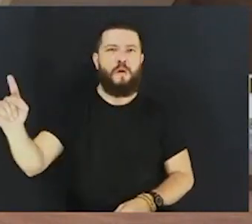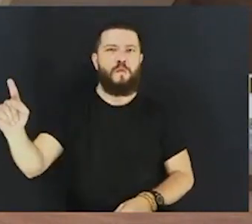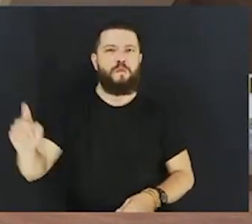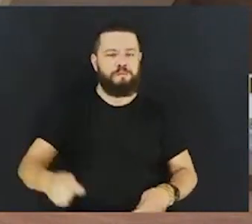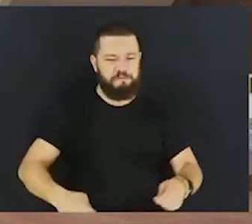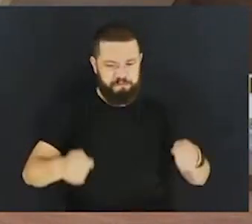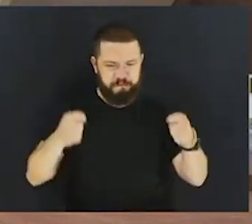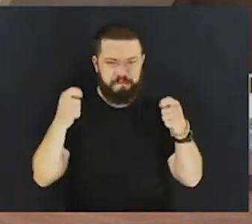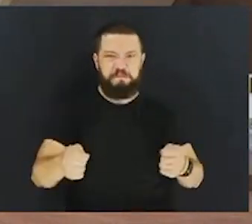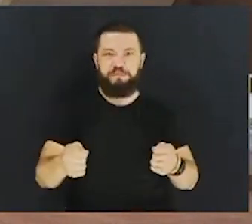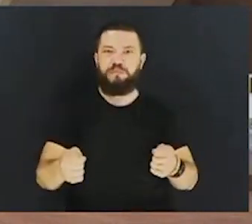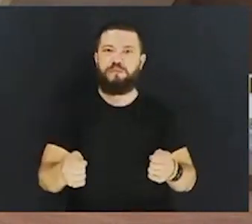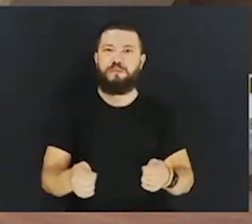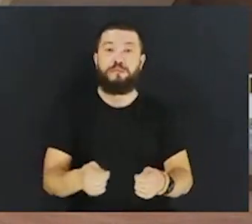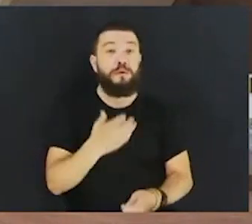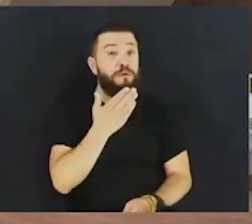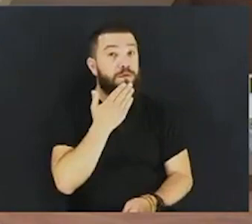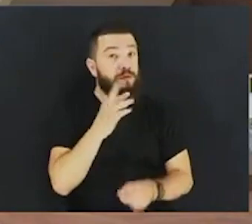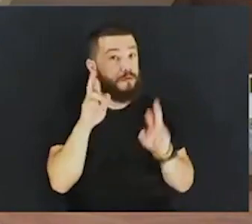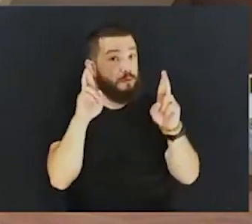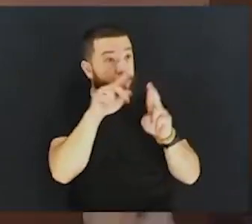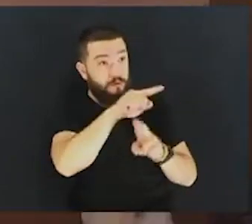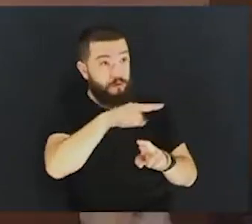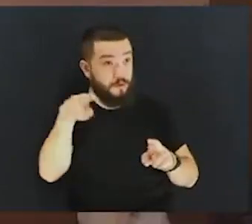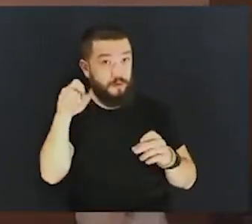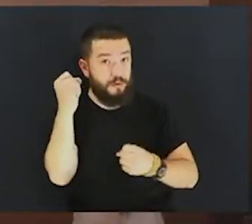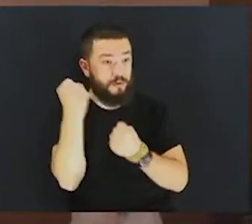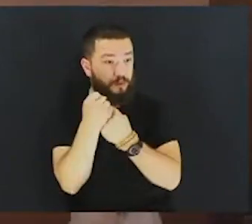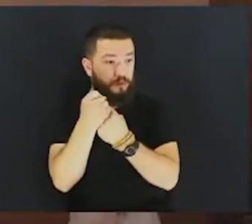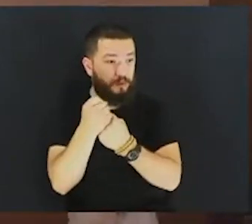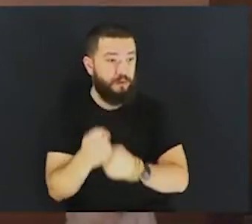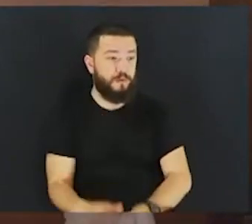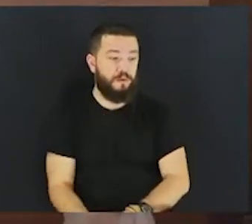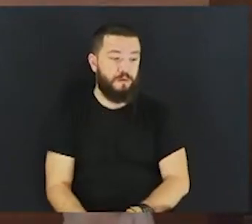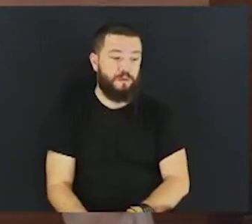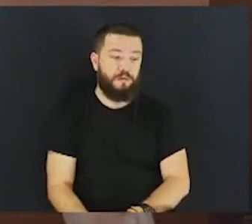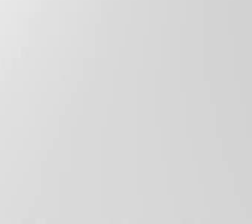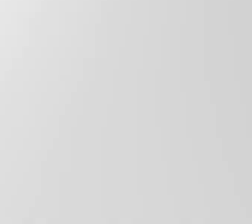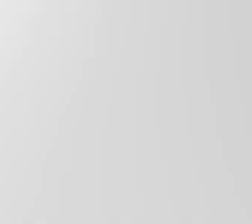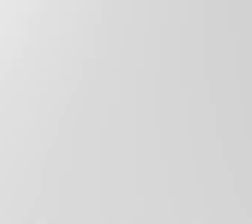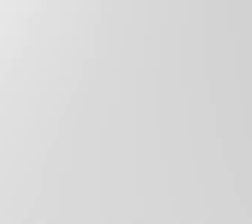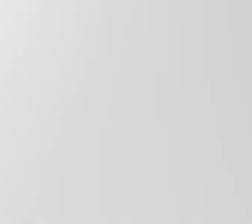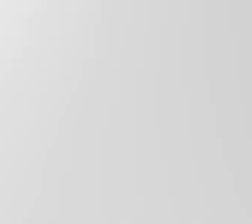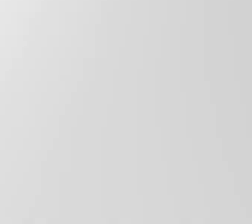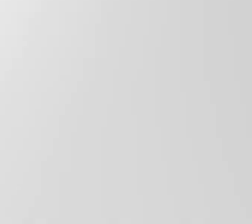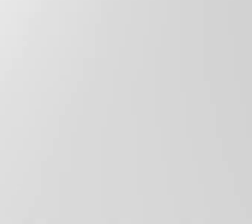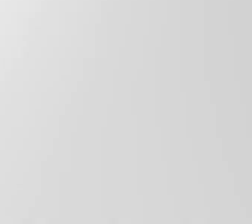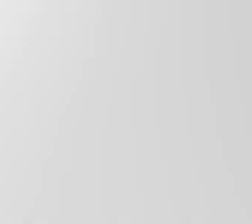tenha aqui o apoio de todos os senhores. Muito obrigada. Obrigado, vereadora Maria Letícia.